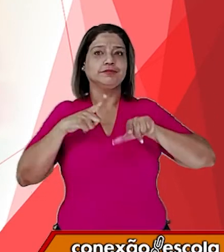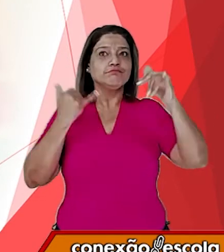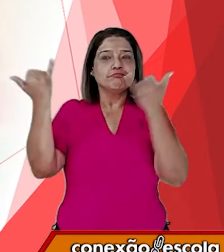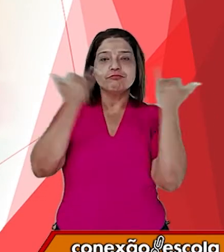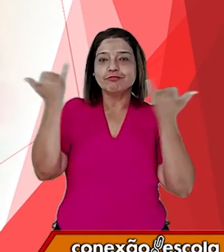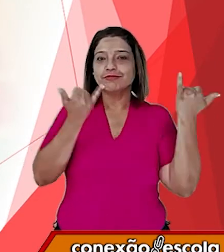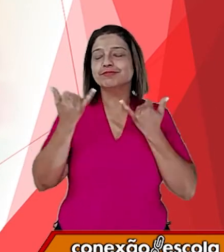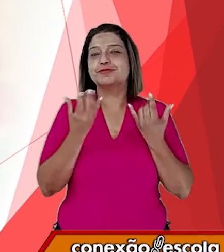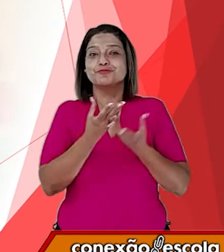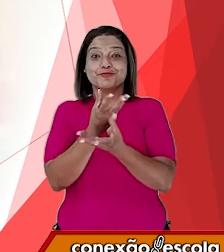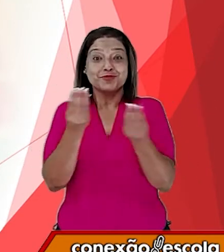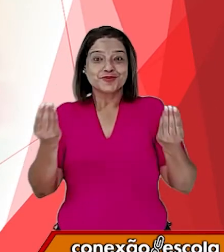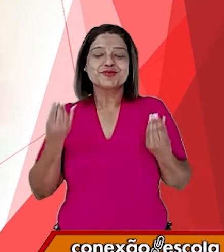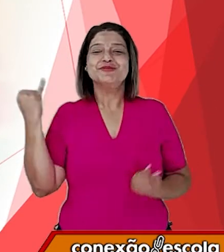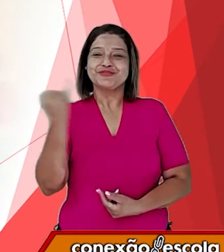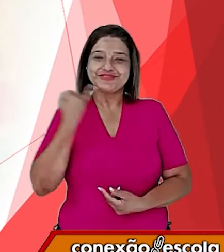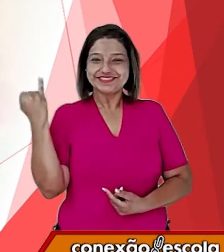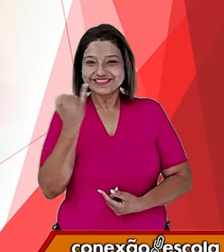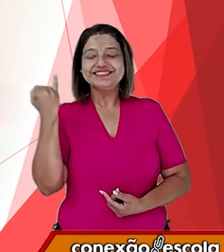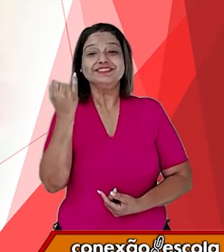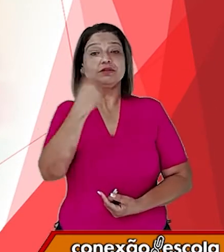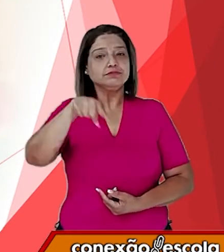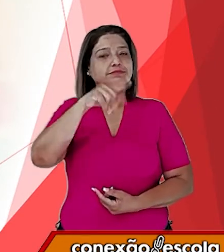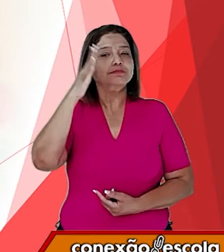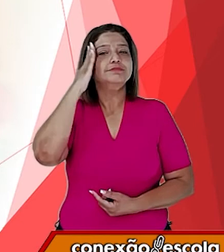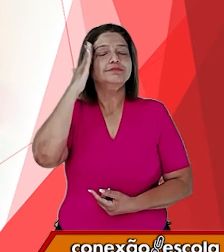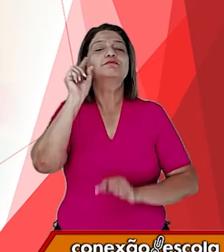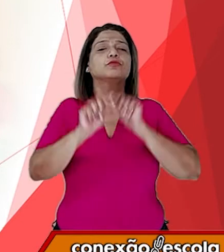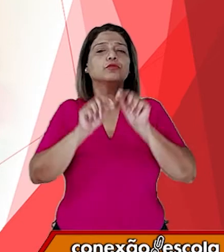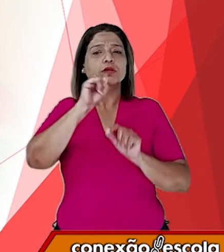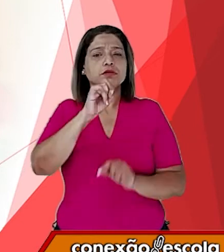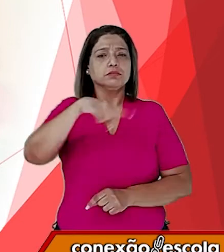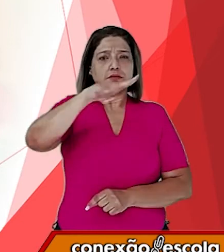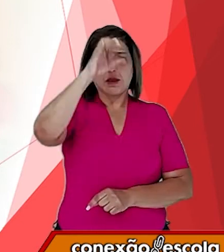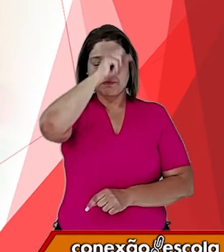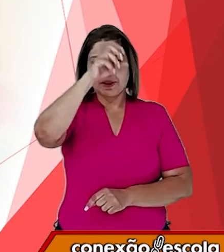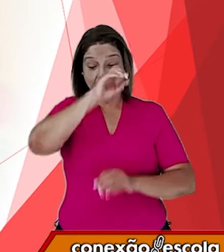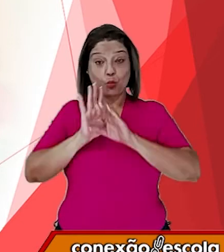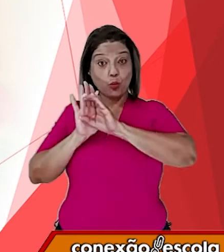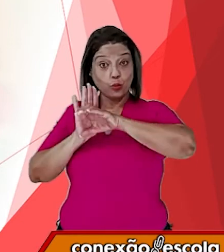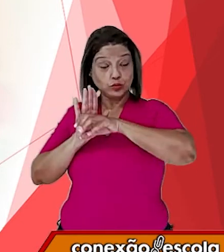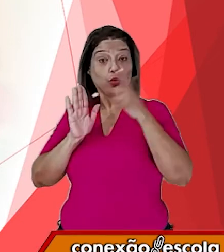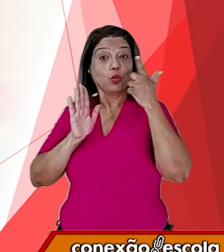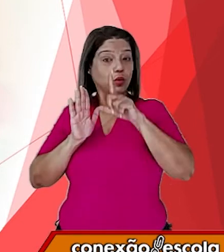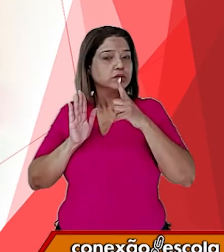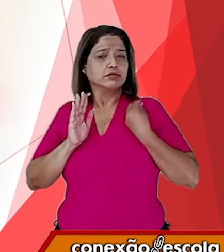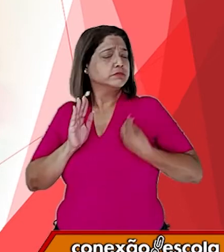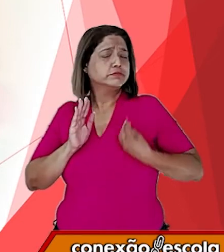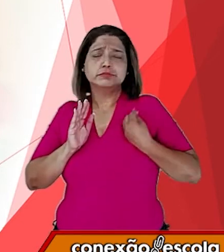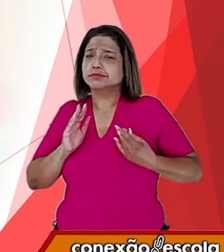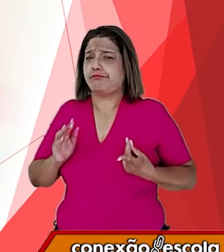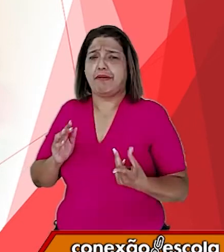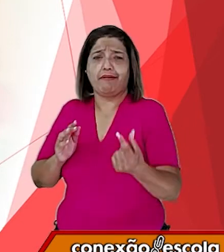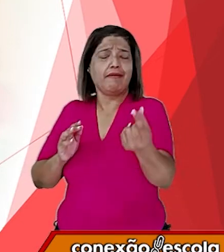informações importantes. Sabiam que se vocês aprenderem estes conceitos, vocês os usarão para o resto da